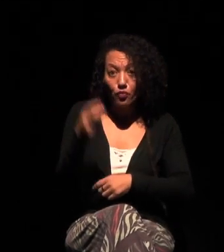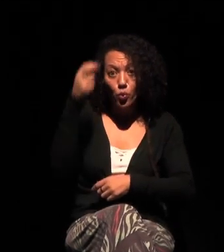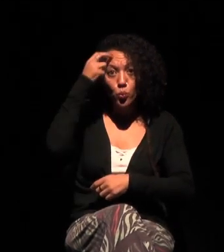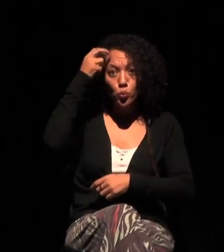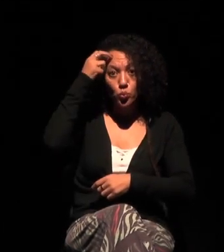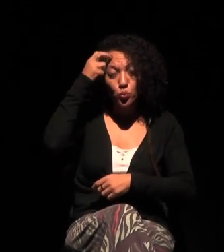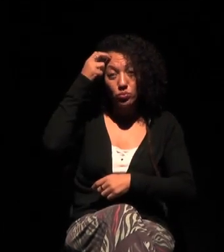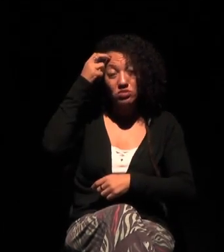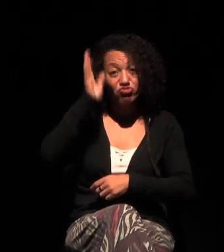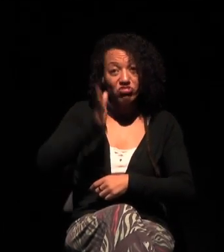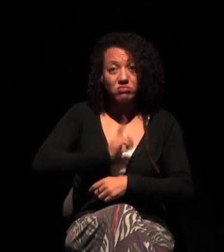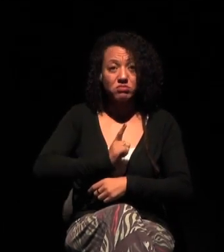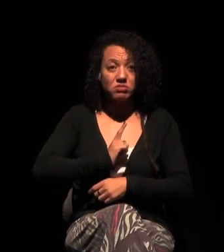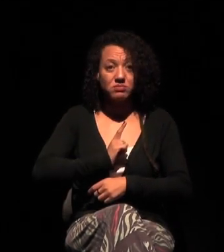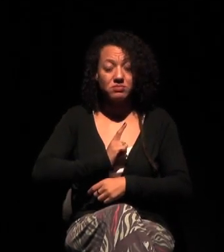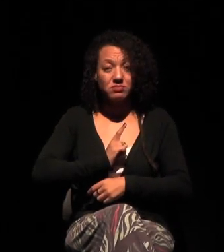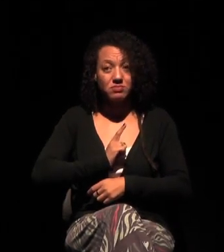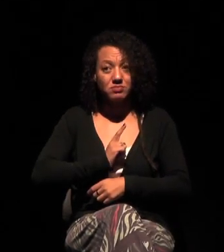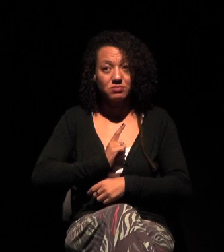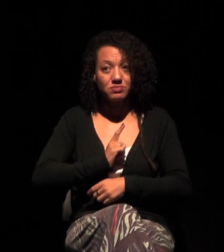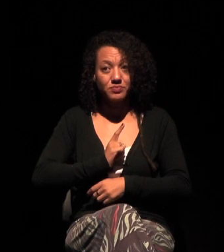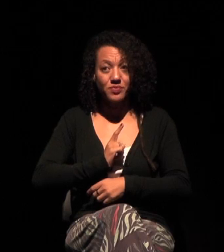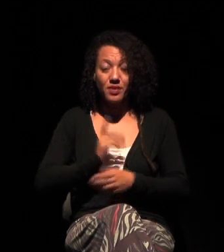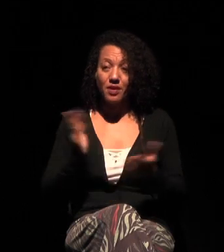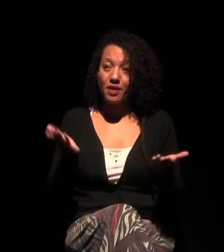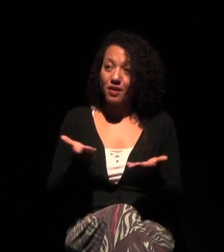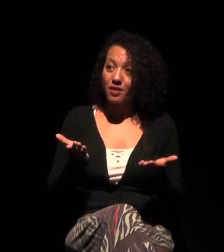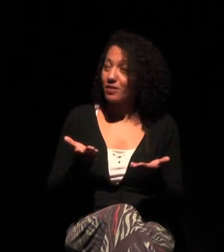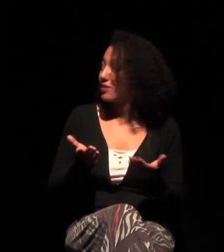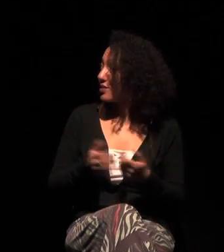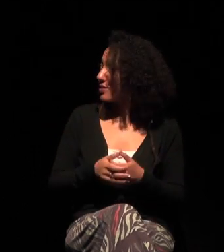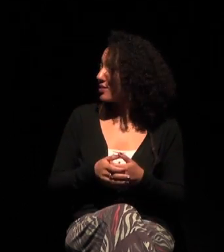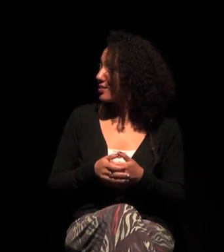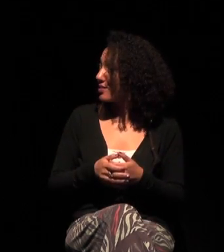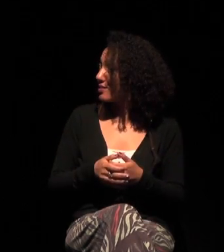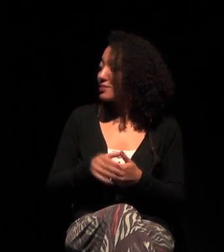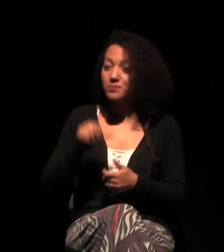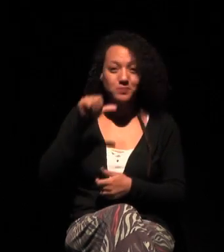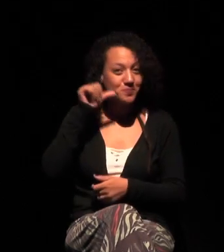falar da aí né com a palavra a casa